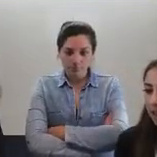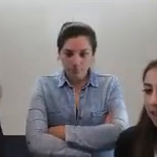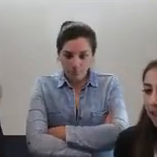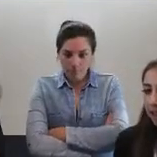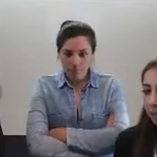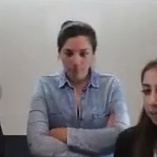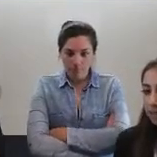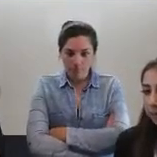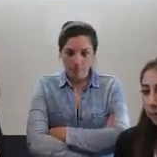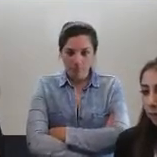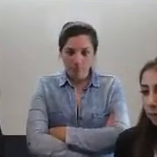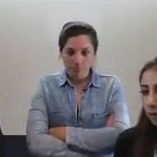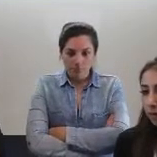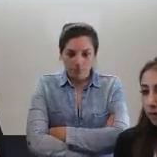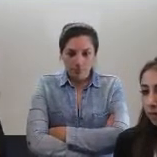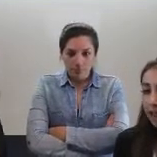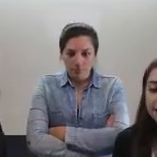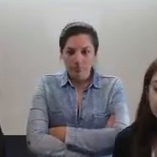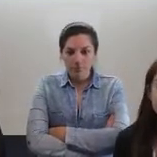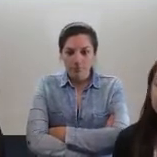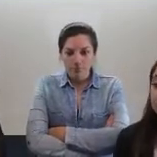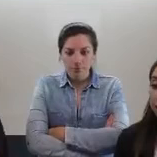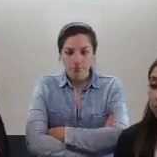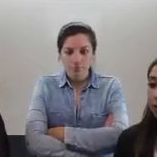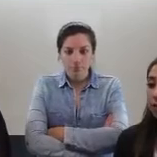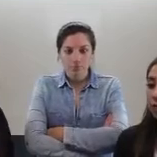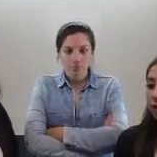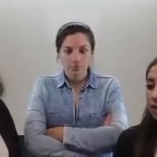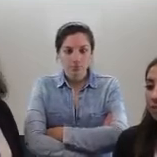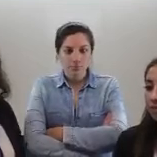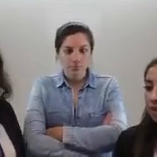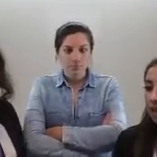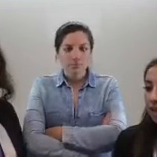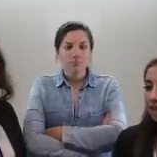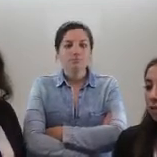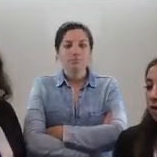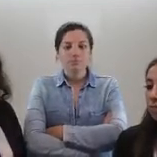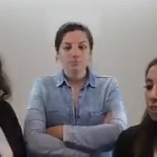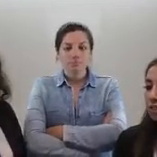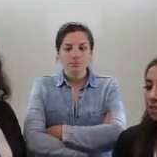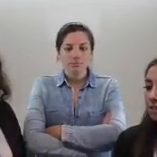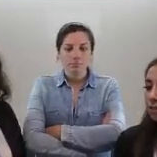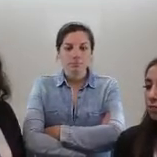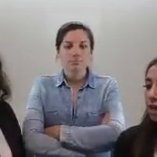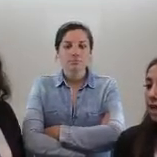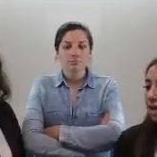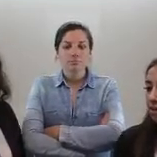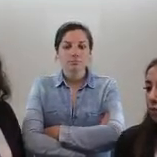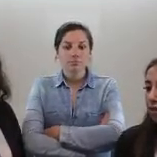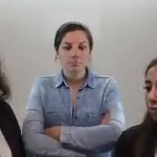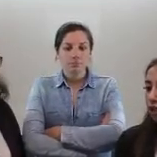fazer também. Que, por exemplo... pode refinar, né? Que daí dá pra usar os operadores booleanos. Então, a